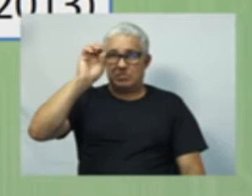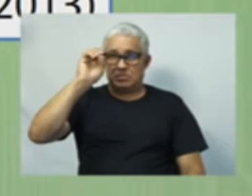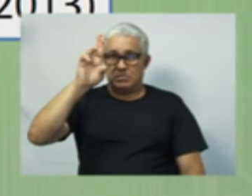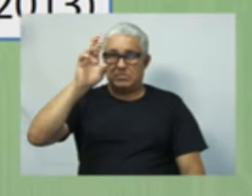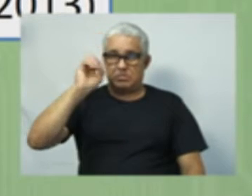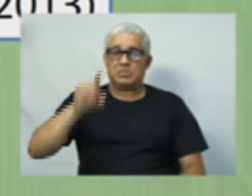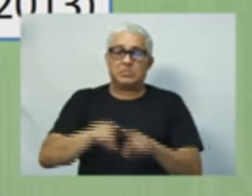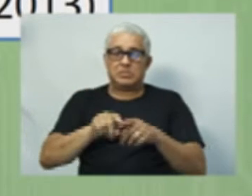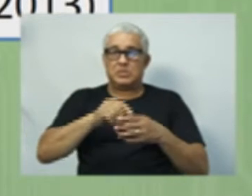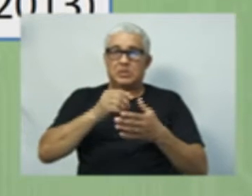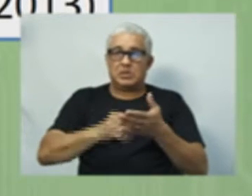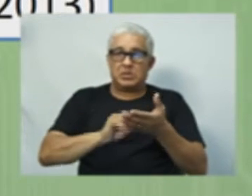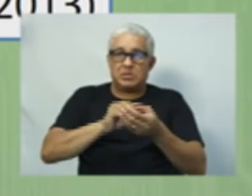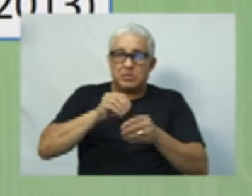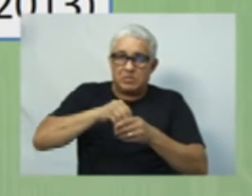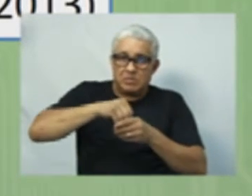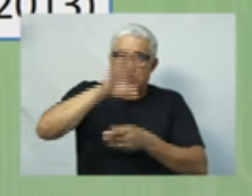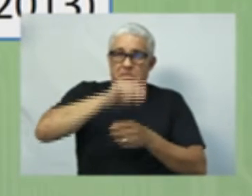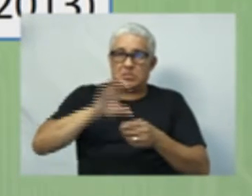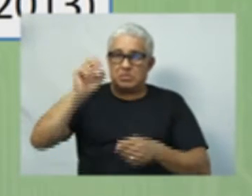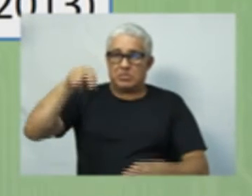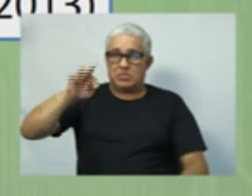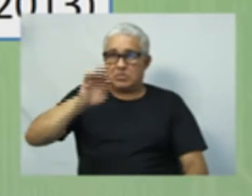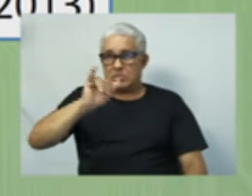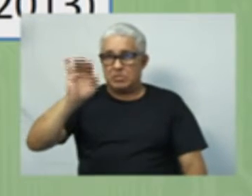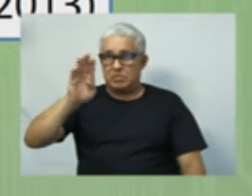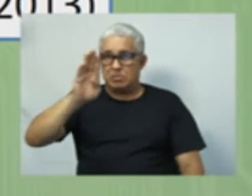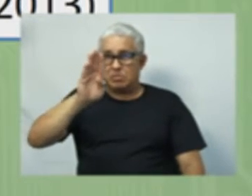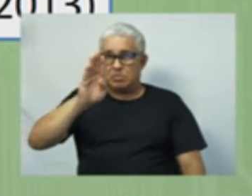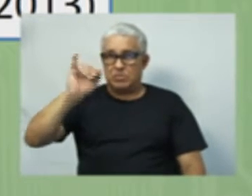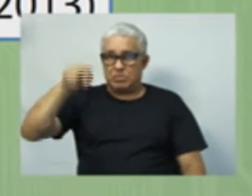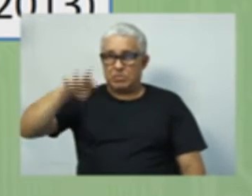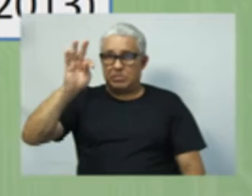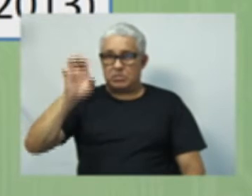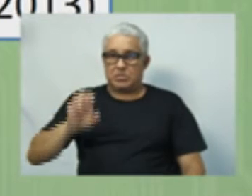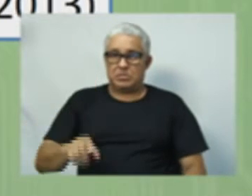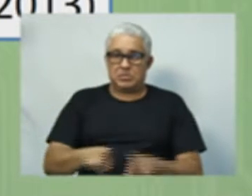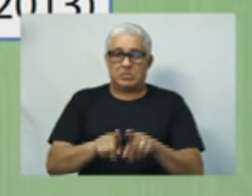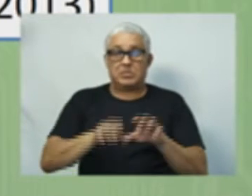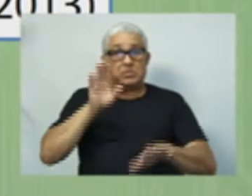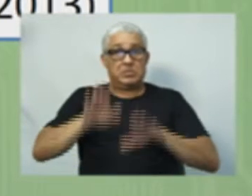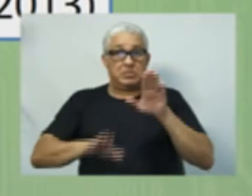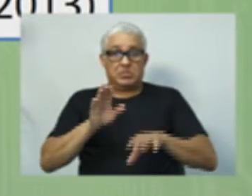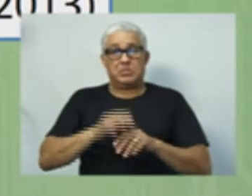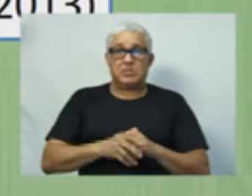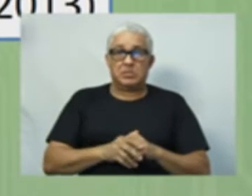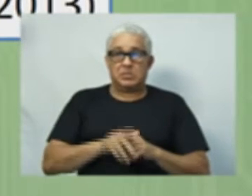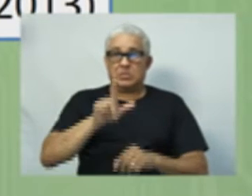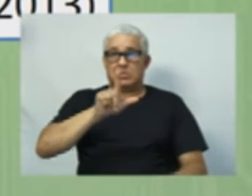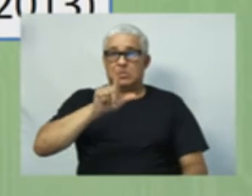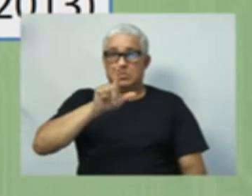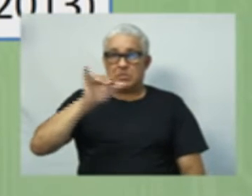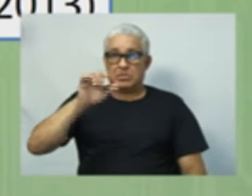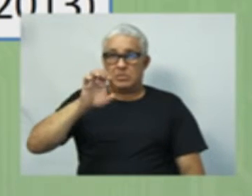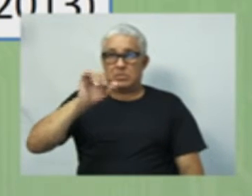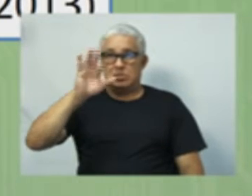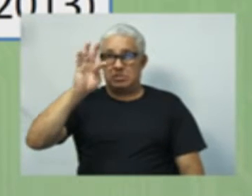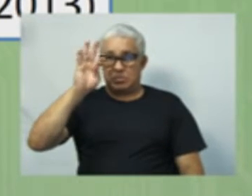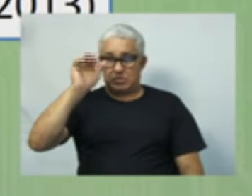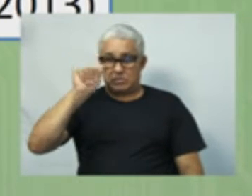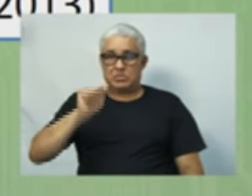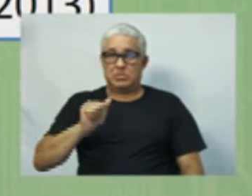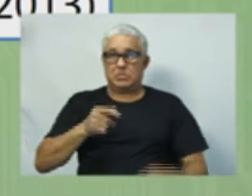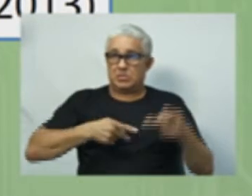pela redução do montante tributário a ser pago, referindo-se às condutas lícitas do planejamento do imposto